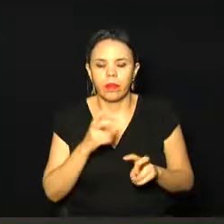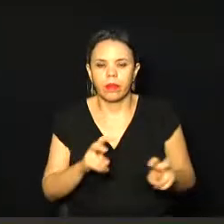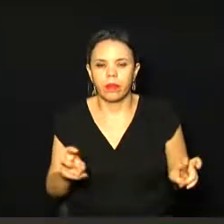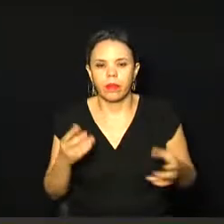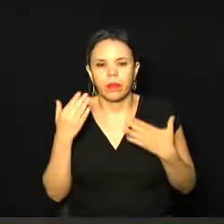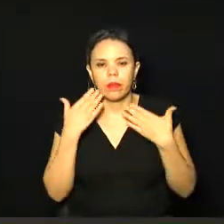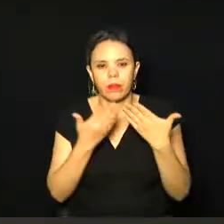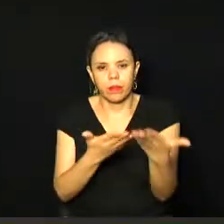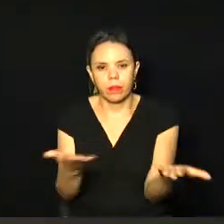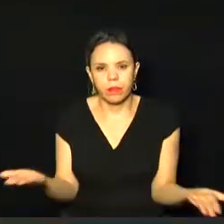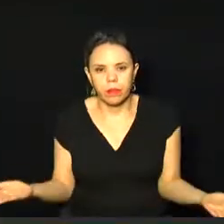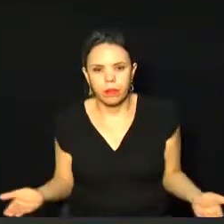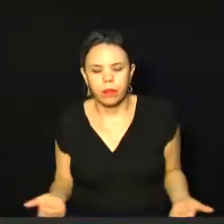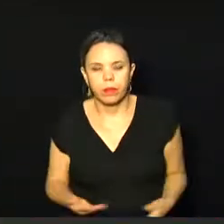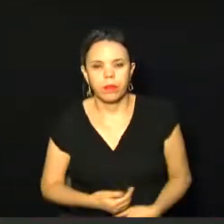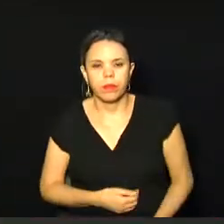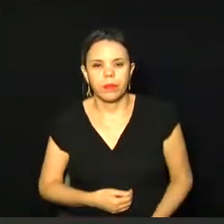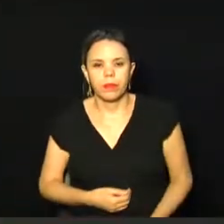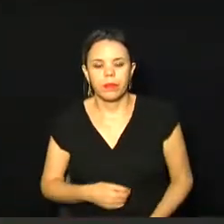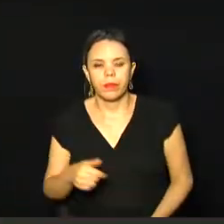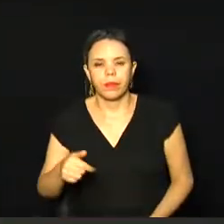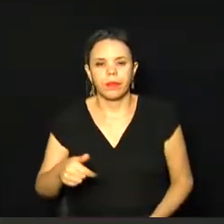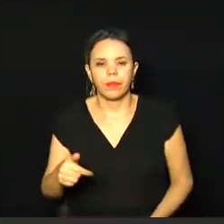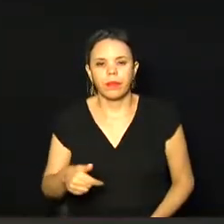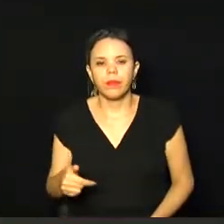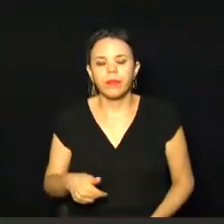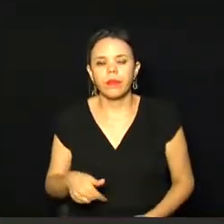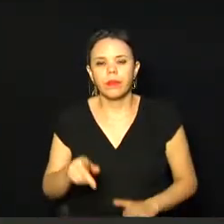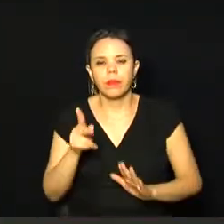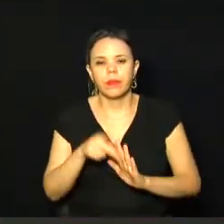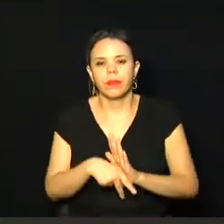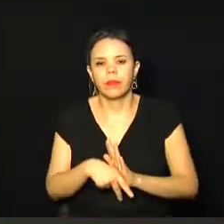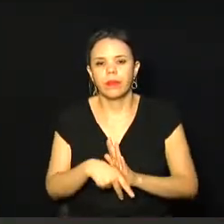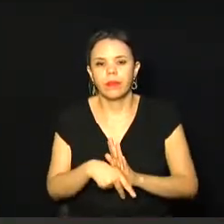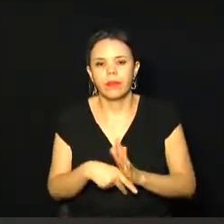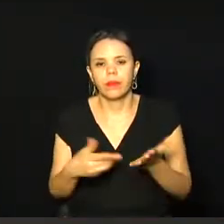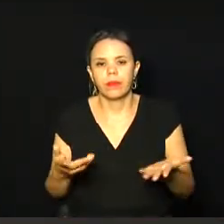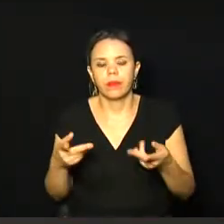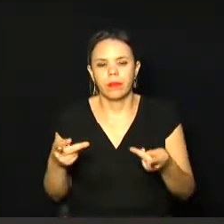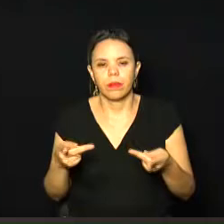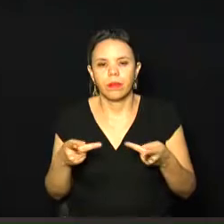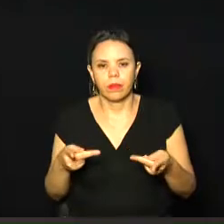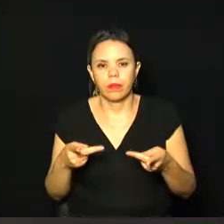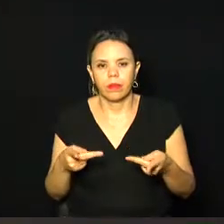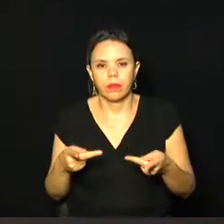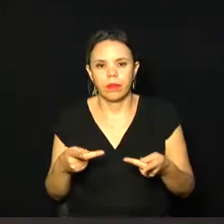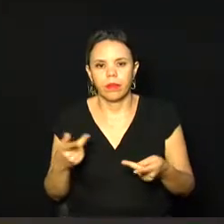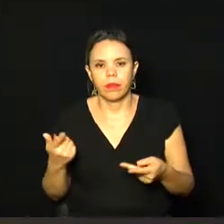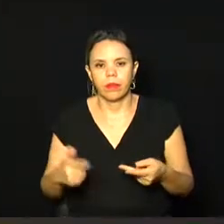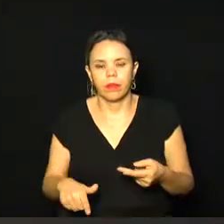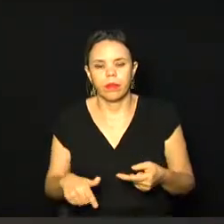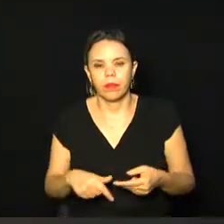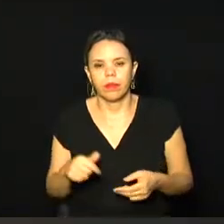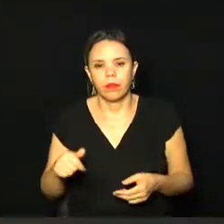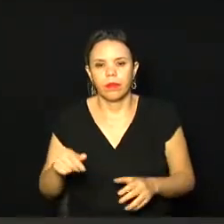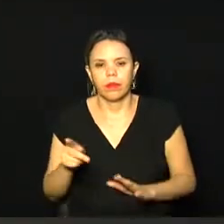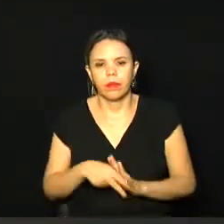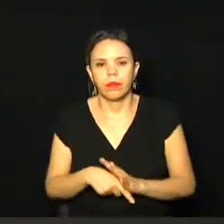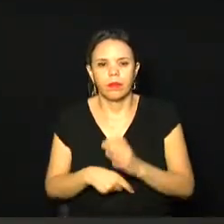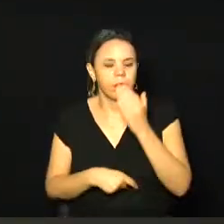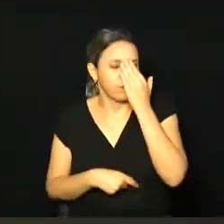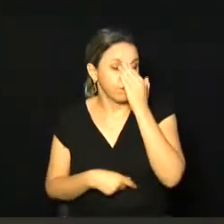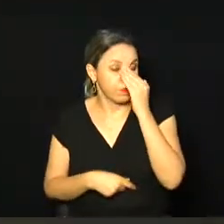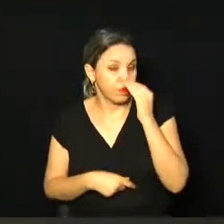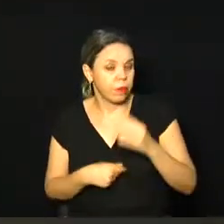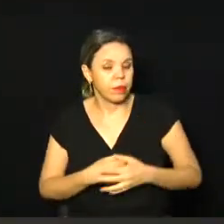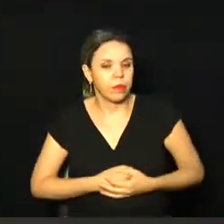agradecer por esse projeto, e eu quero chamar que esse projeto,